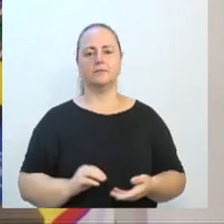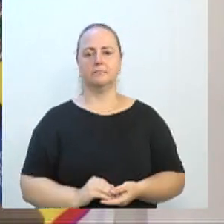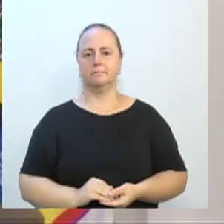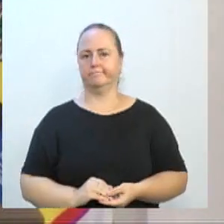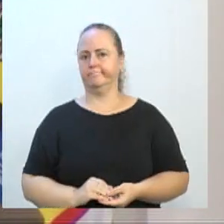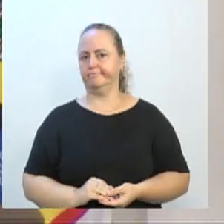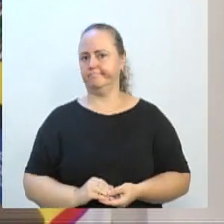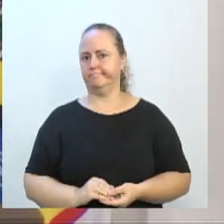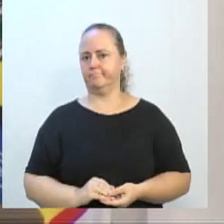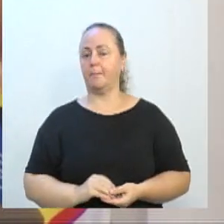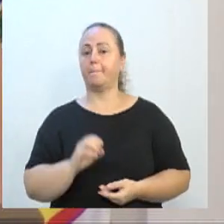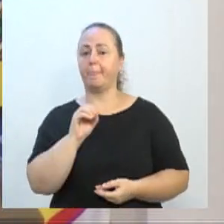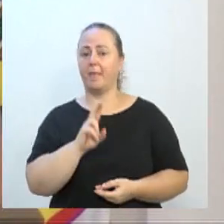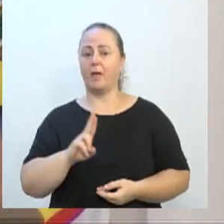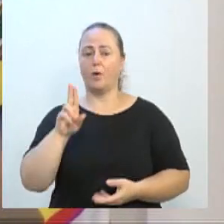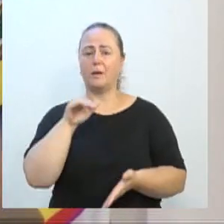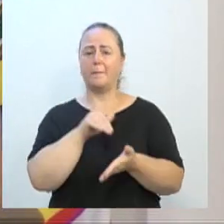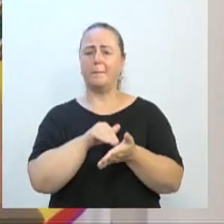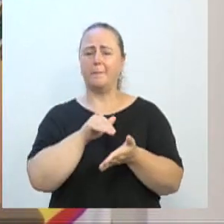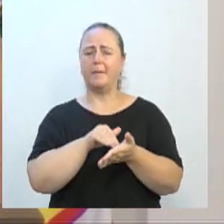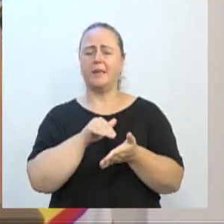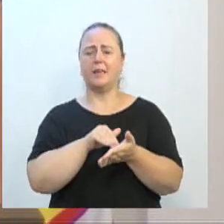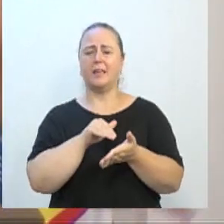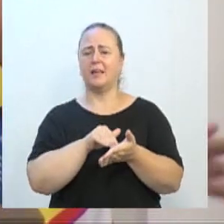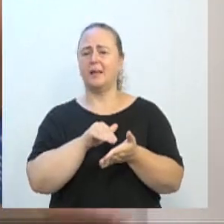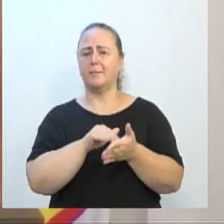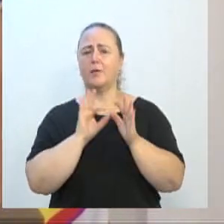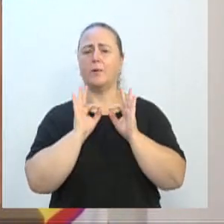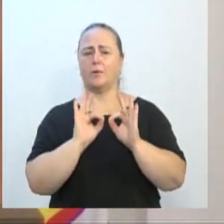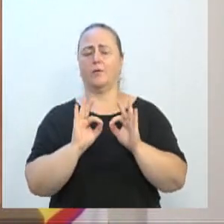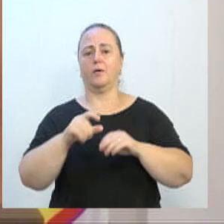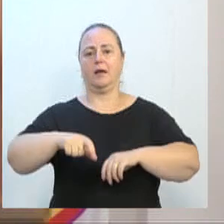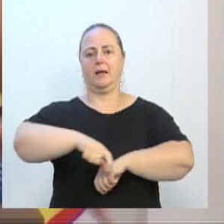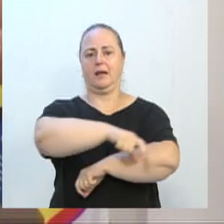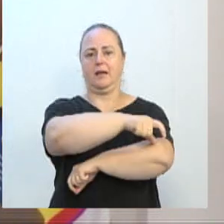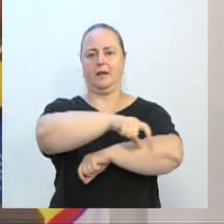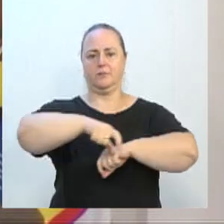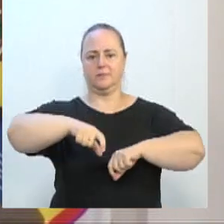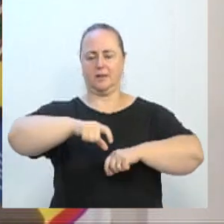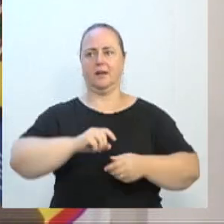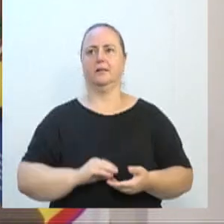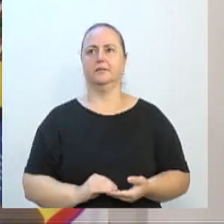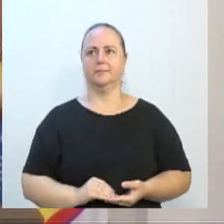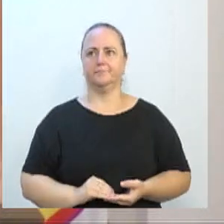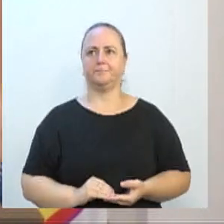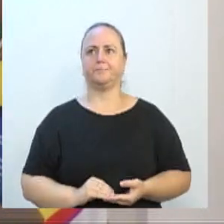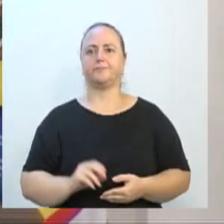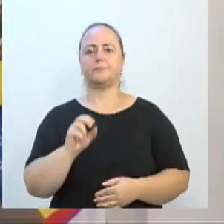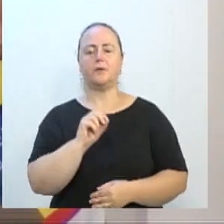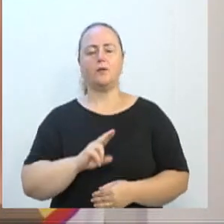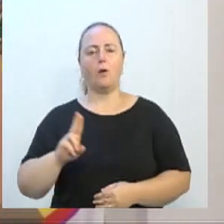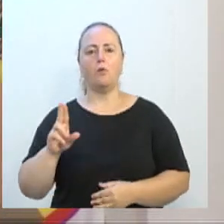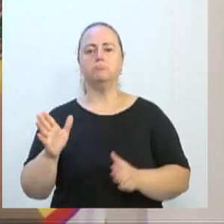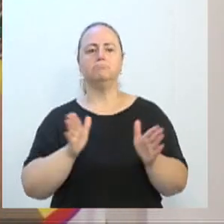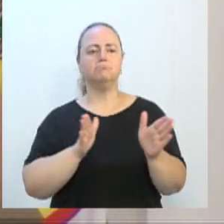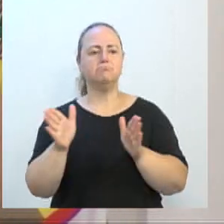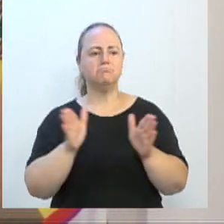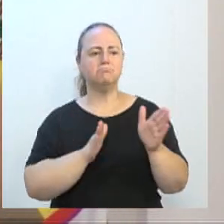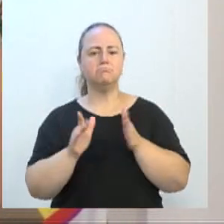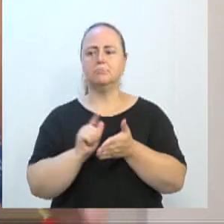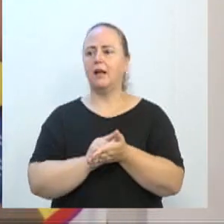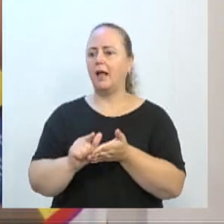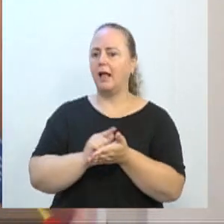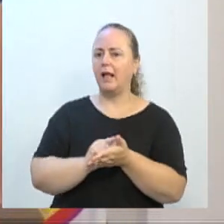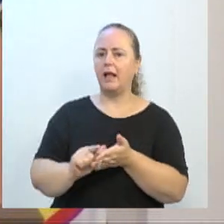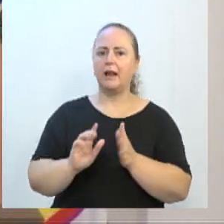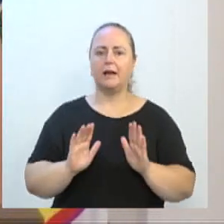tanto, pelo menos que tivesse a dignidade de ter uma calçada. Ou de ter uma calçada com acessibilidade, uma calçada limpa.